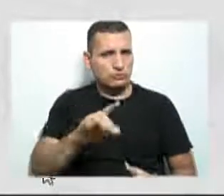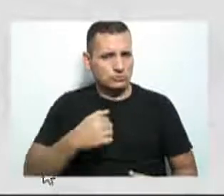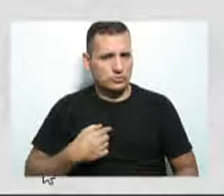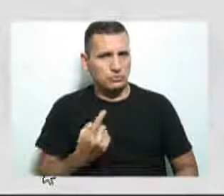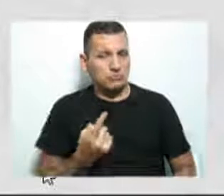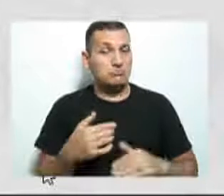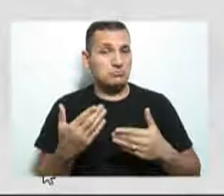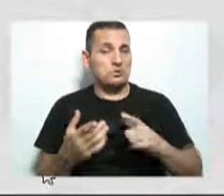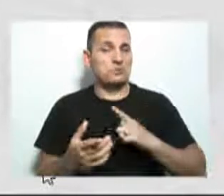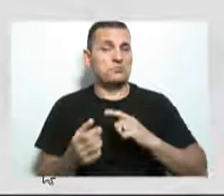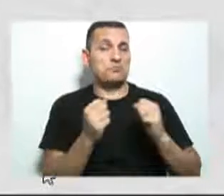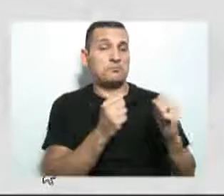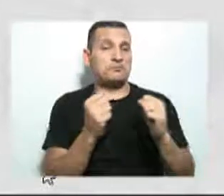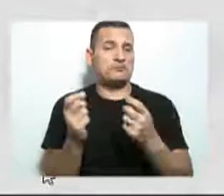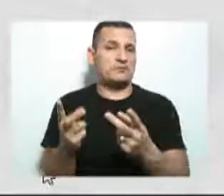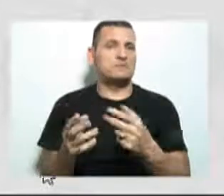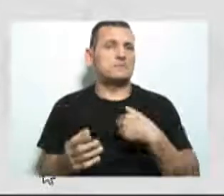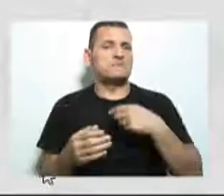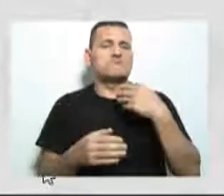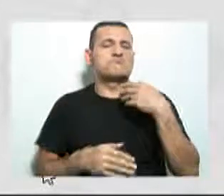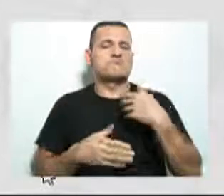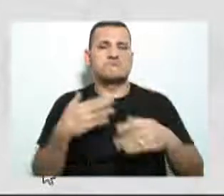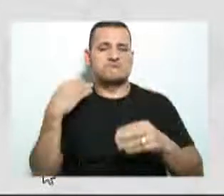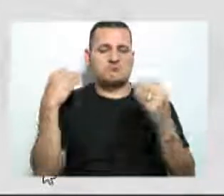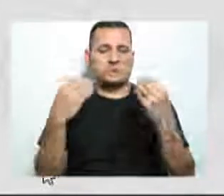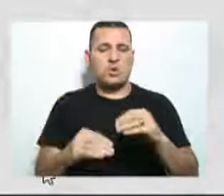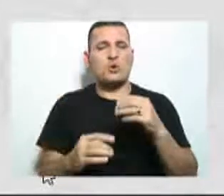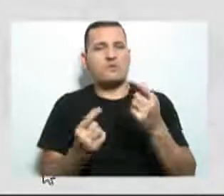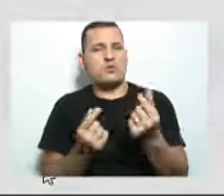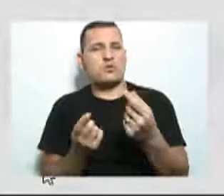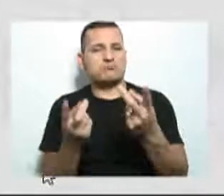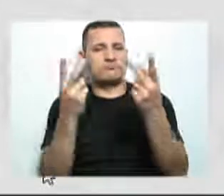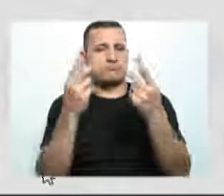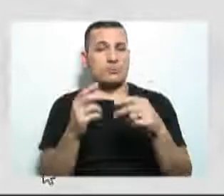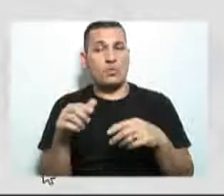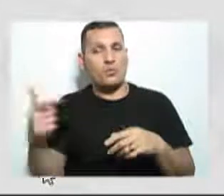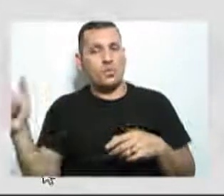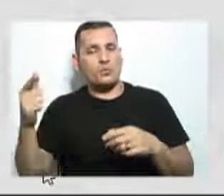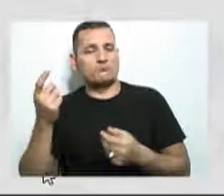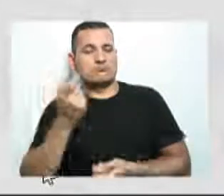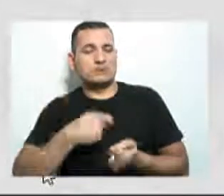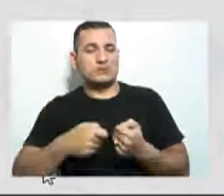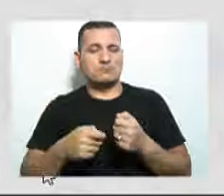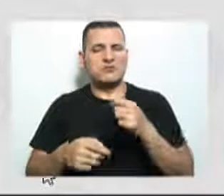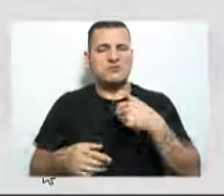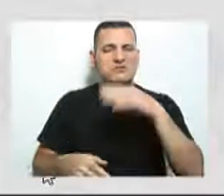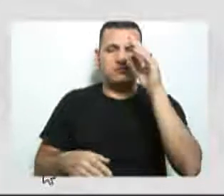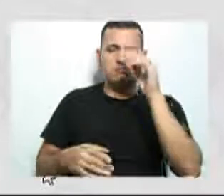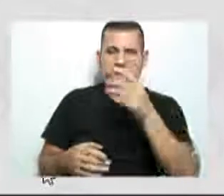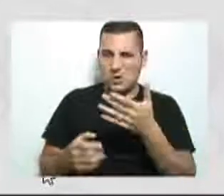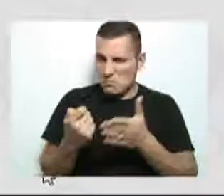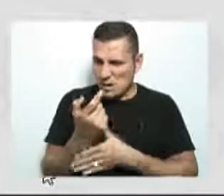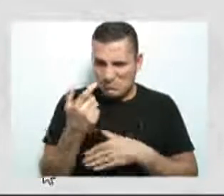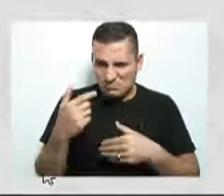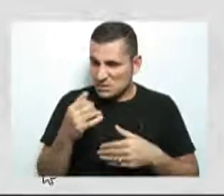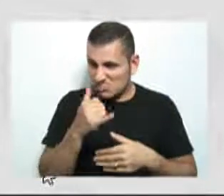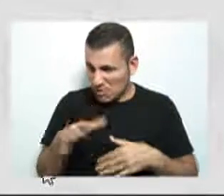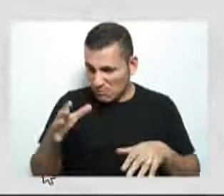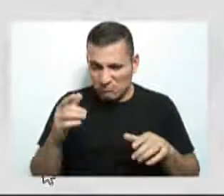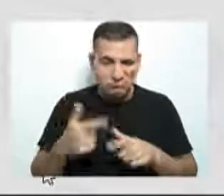de venda e aí eu coloco o preço que eu quiser, o outro quer negociar e eu digo não, quer comprar, compra. Se não quer, meu amigo, já era, vai embora, tem outro para